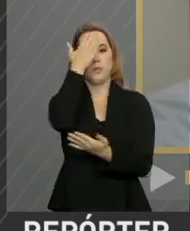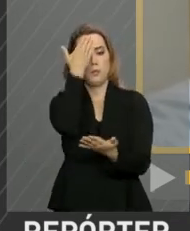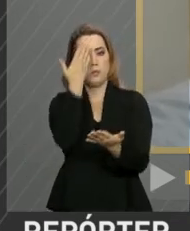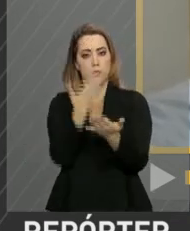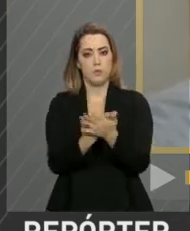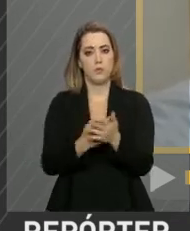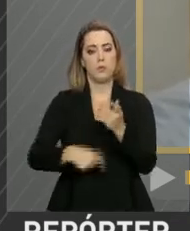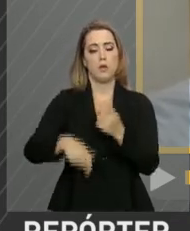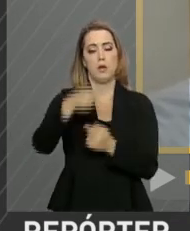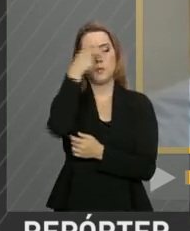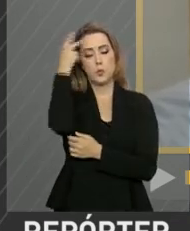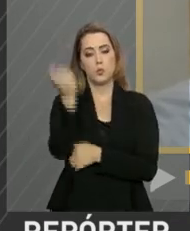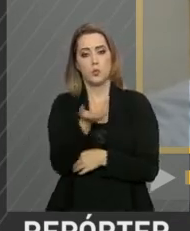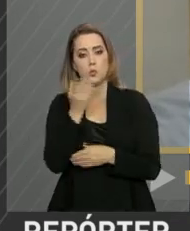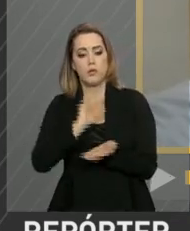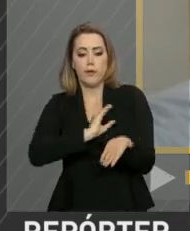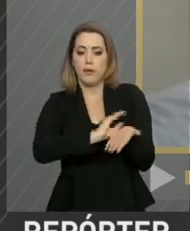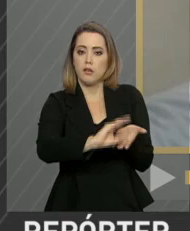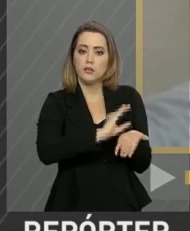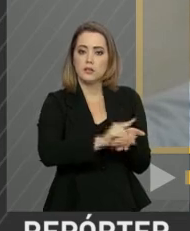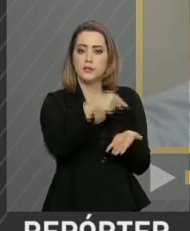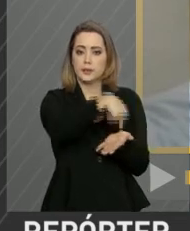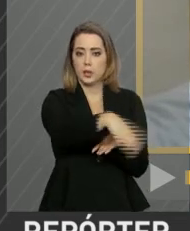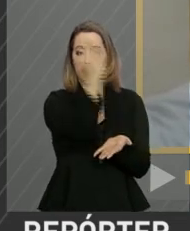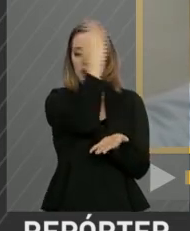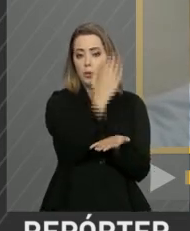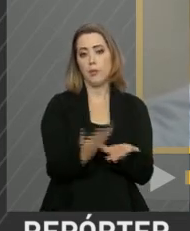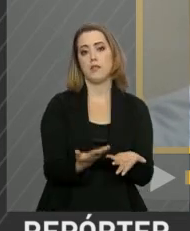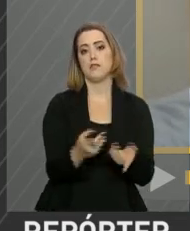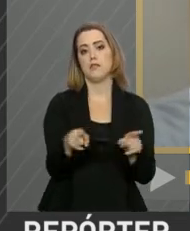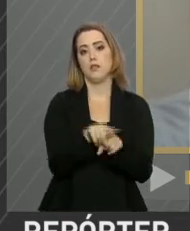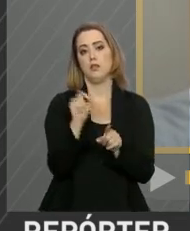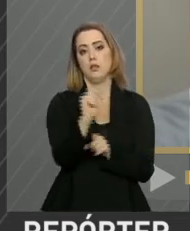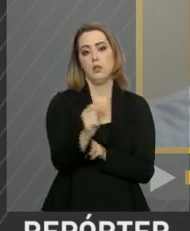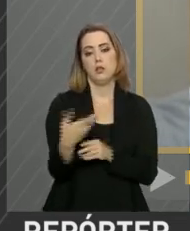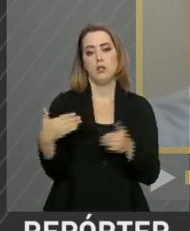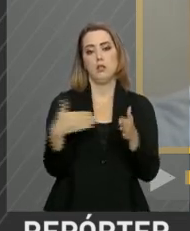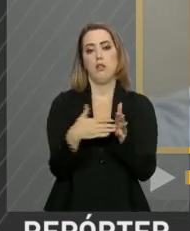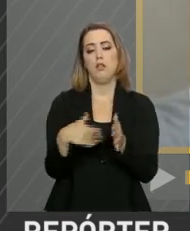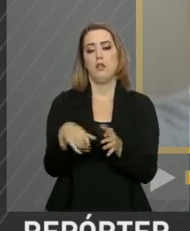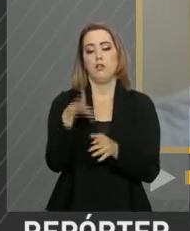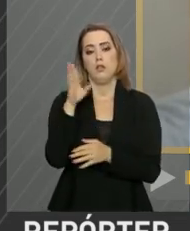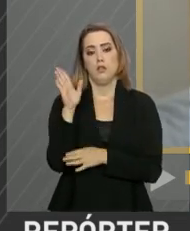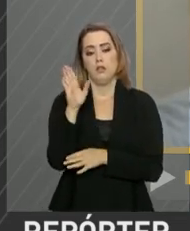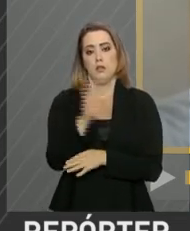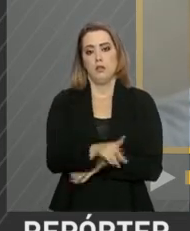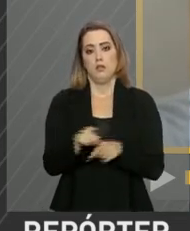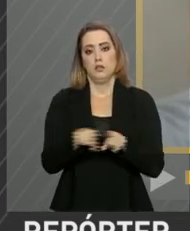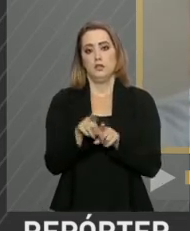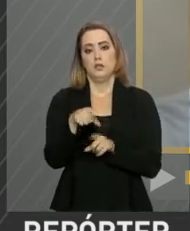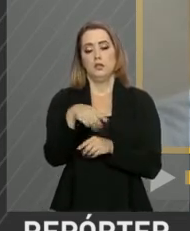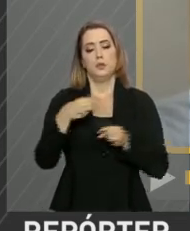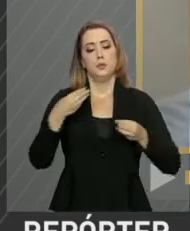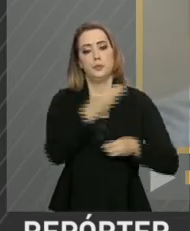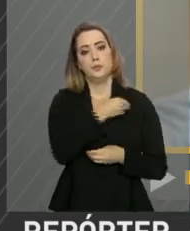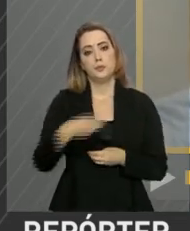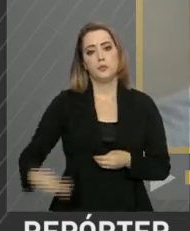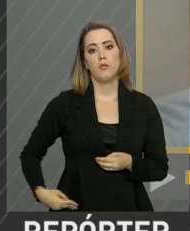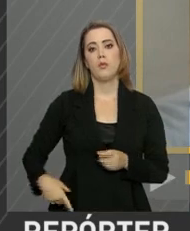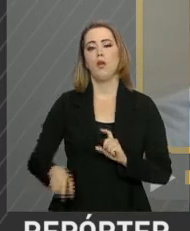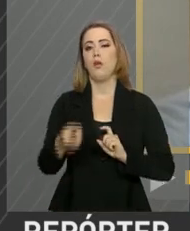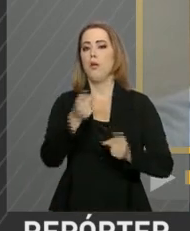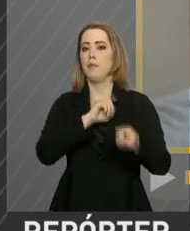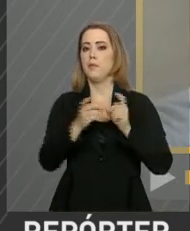do investidor e assim atrair investimentos para o país até o final do dia participam do seminário o ministro da fazenda henrique meirelles